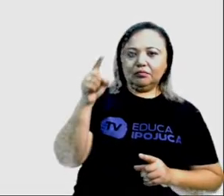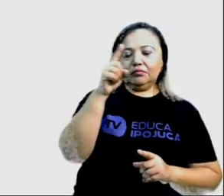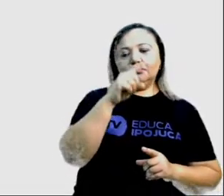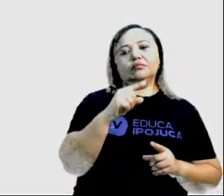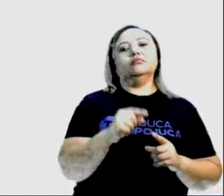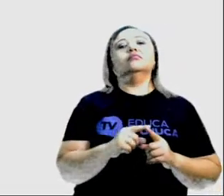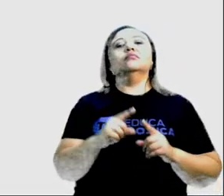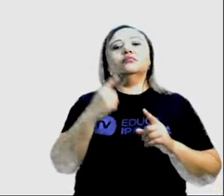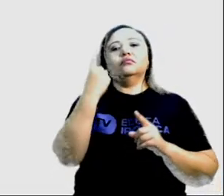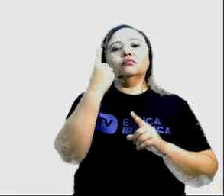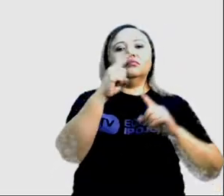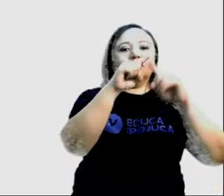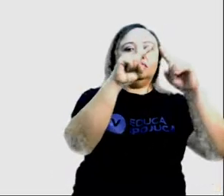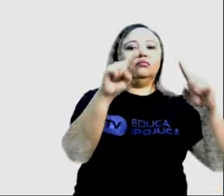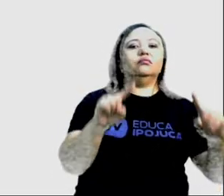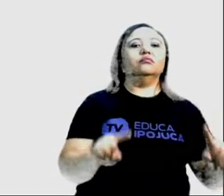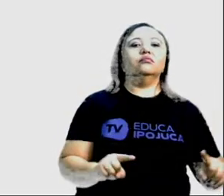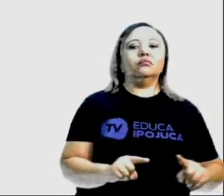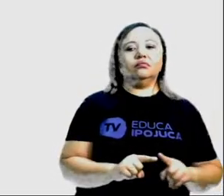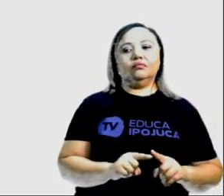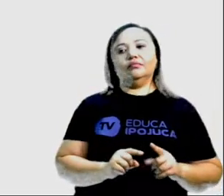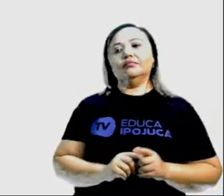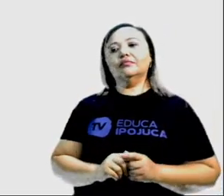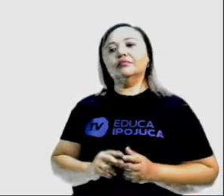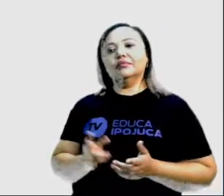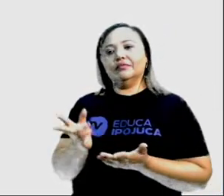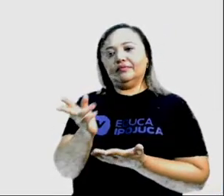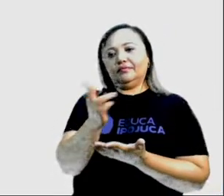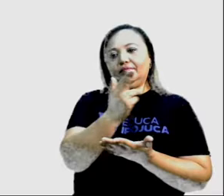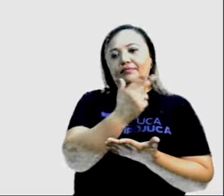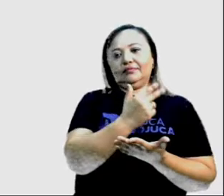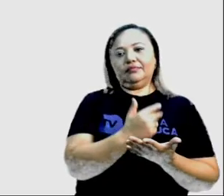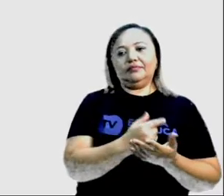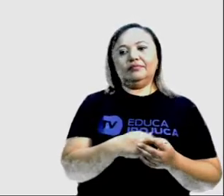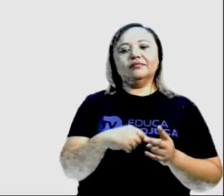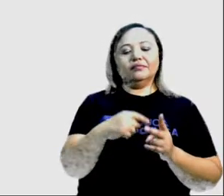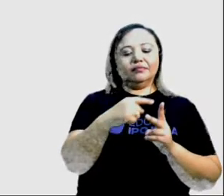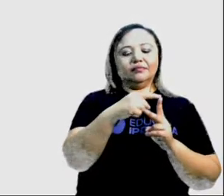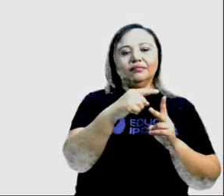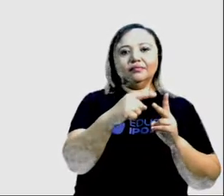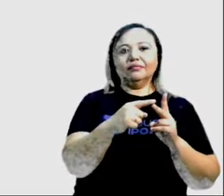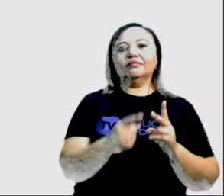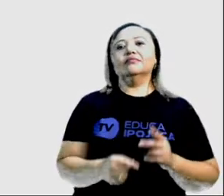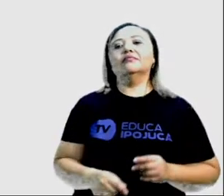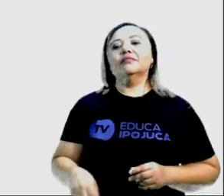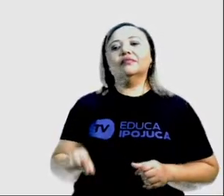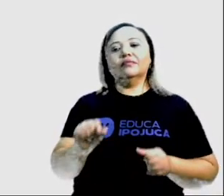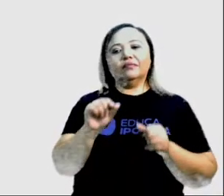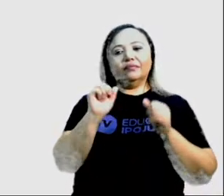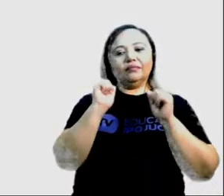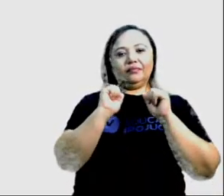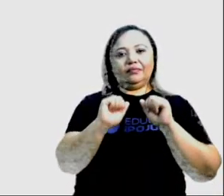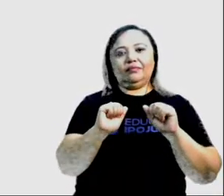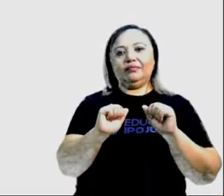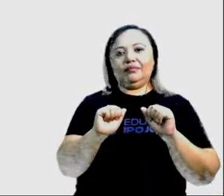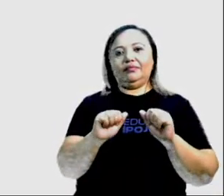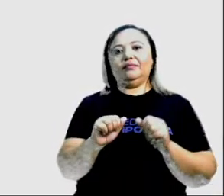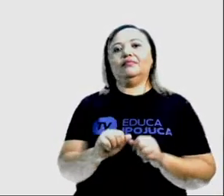que são as formas que compôs o segundo desenho. E com essas formas, nós podemos